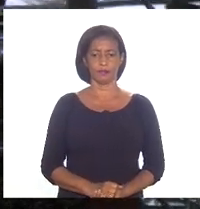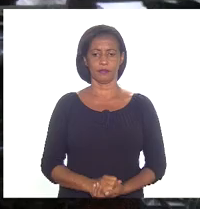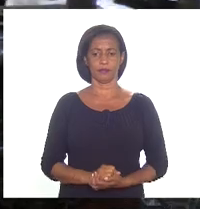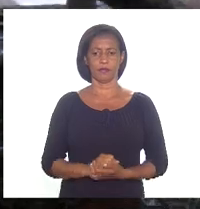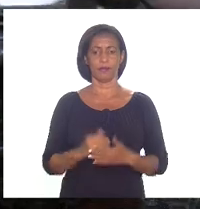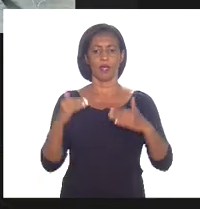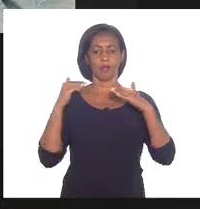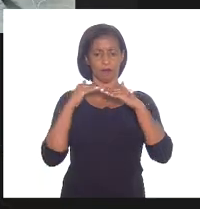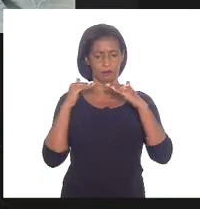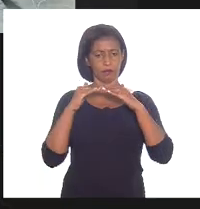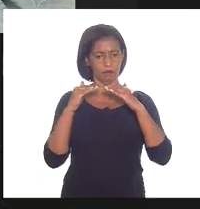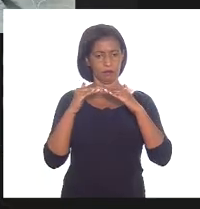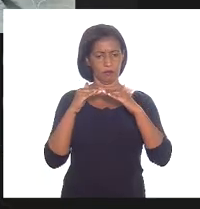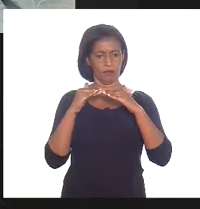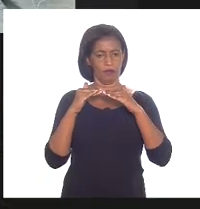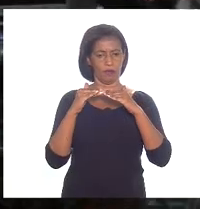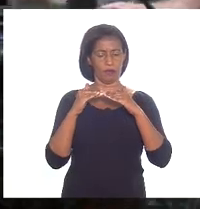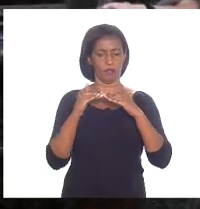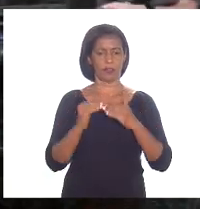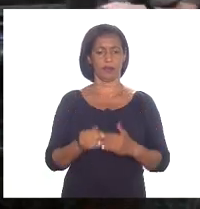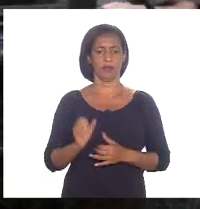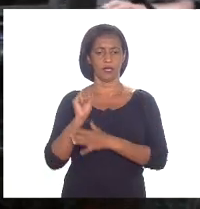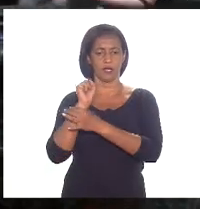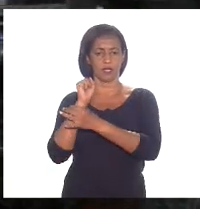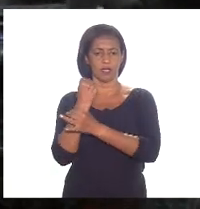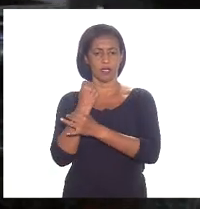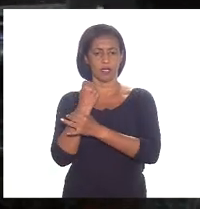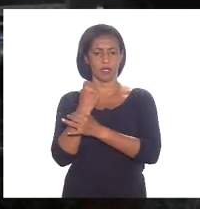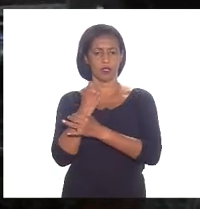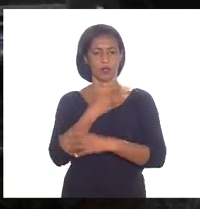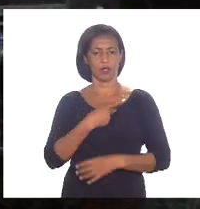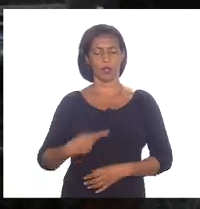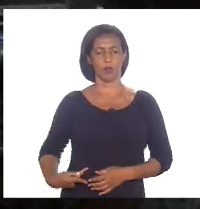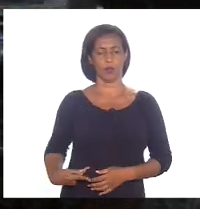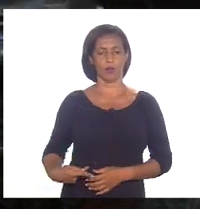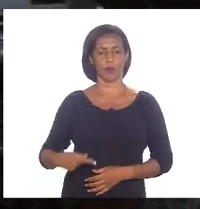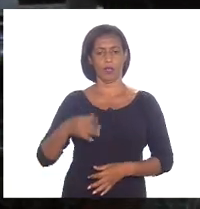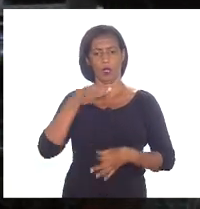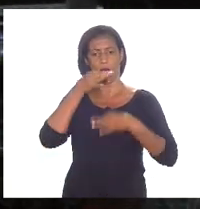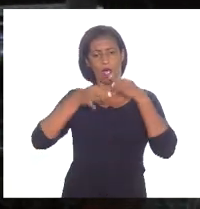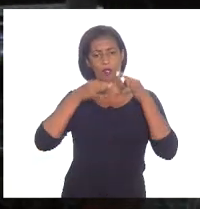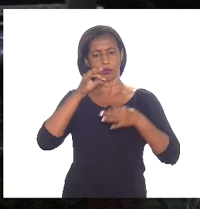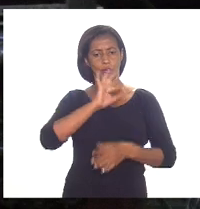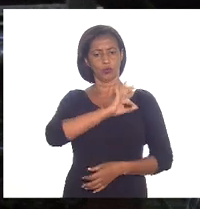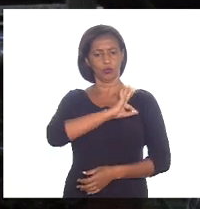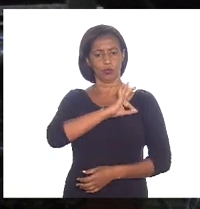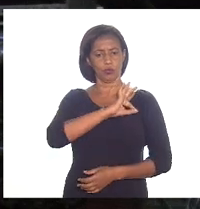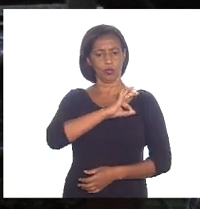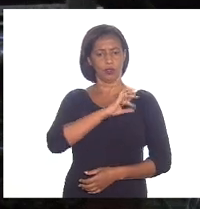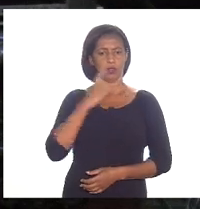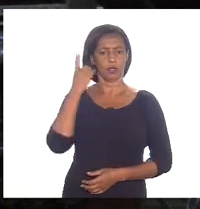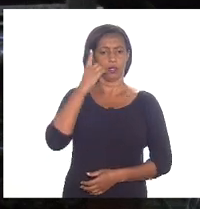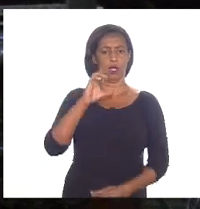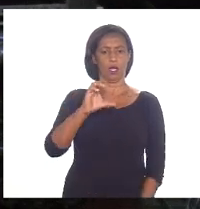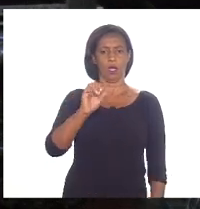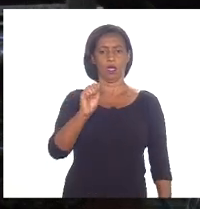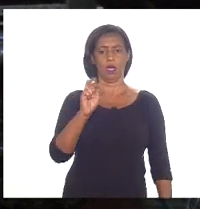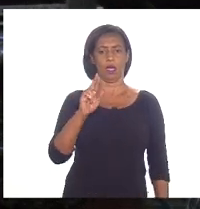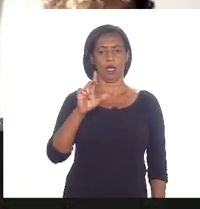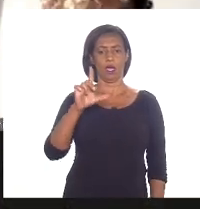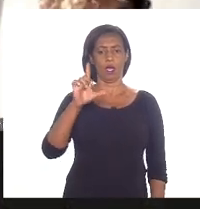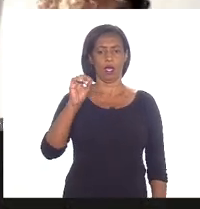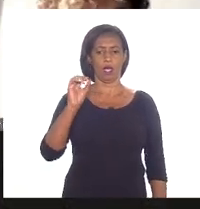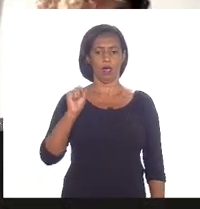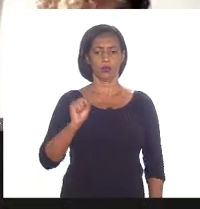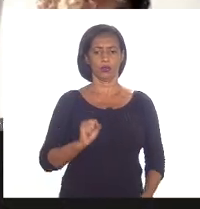Parecer favorável, presidente. Pela Comissão de Segurança Pública e Assuntos de Polícia, deputado delegado Carlos Augusto.